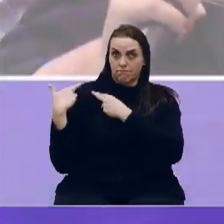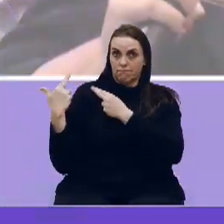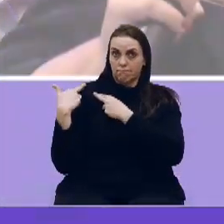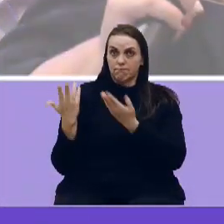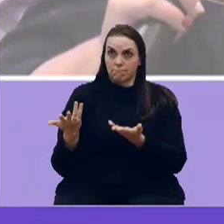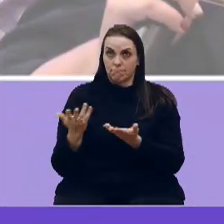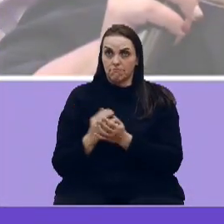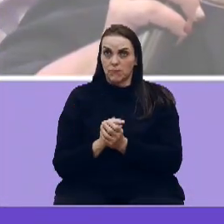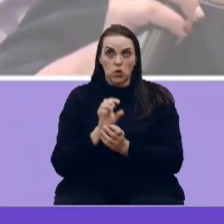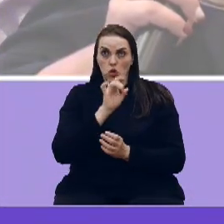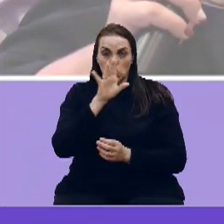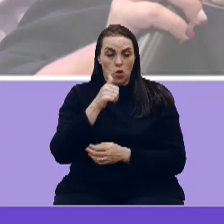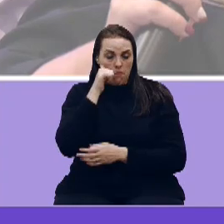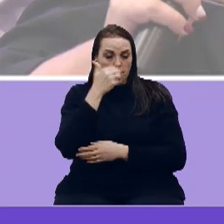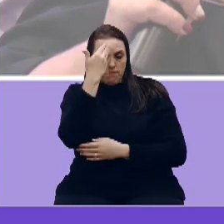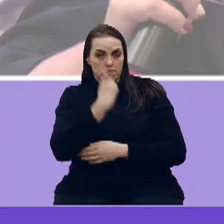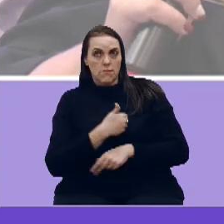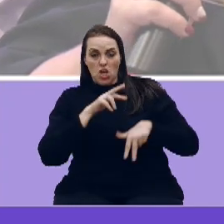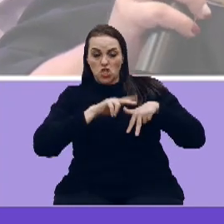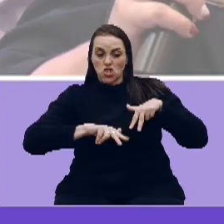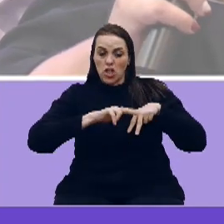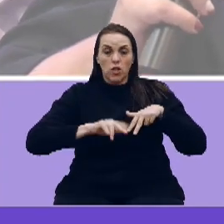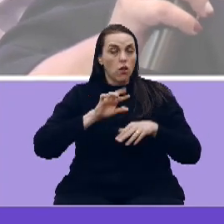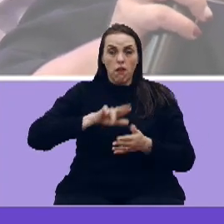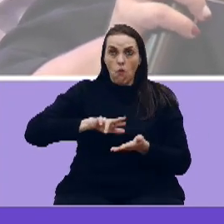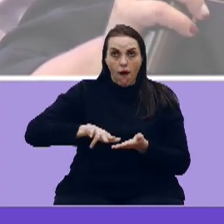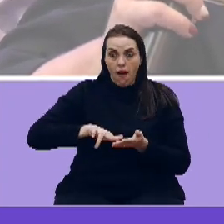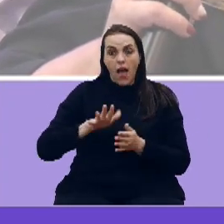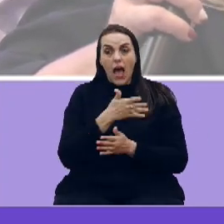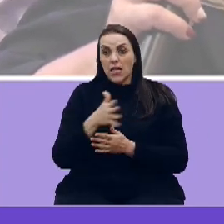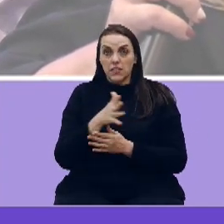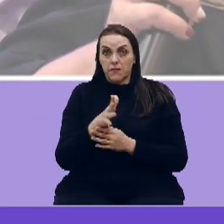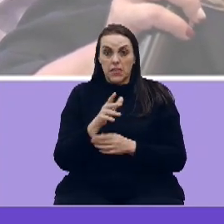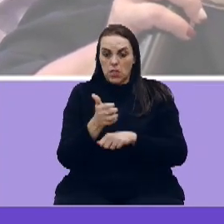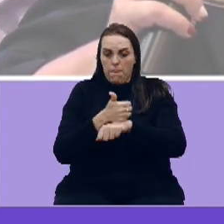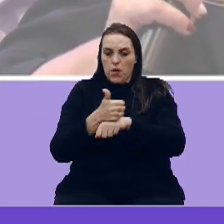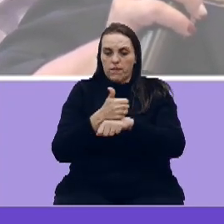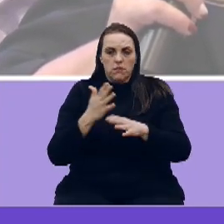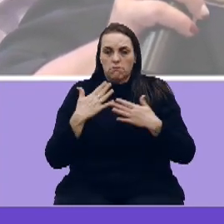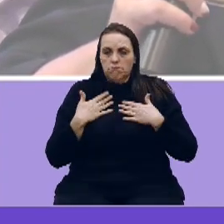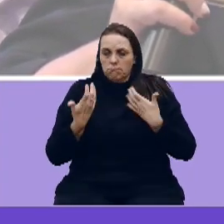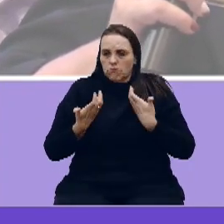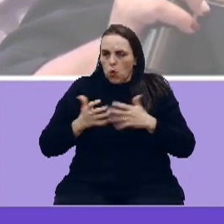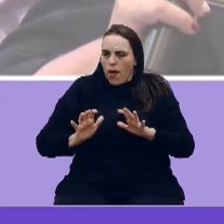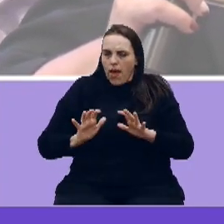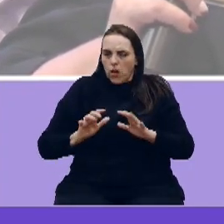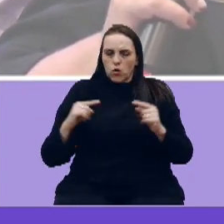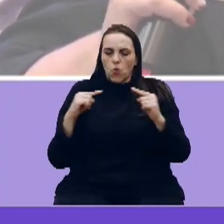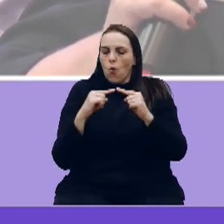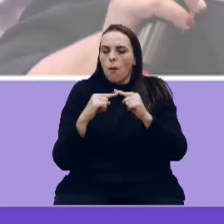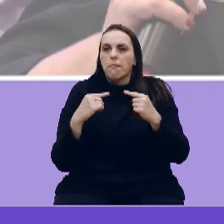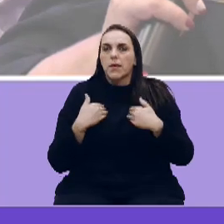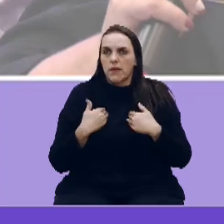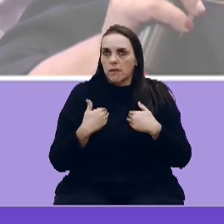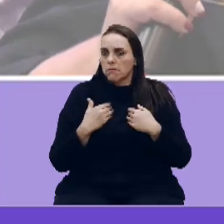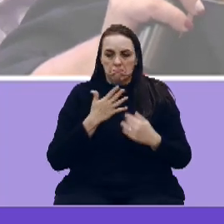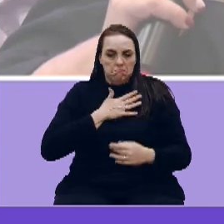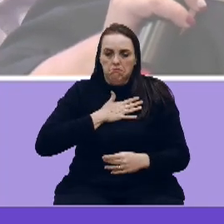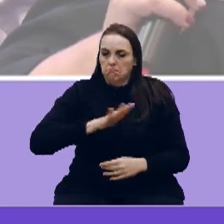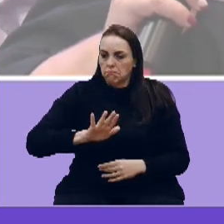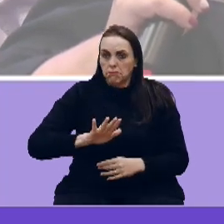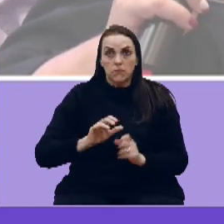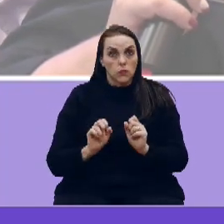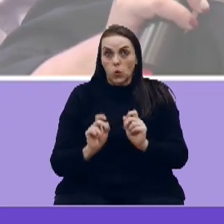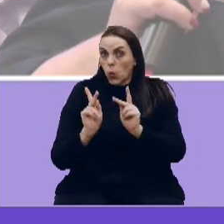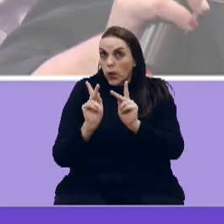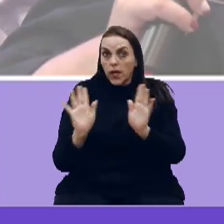ser mulher, é por questão de gênero, a questão de dizer a pessoa não é para aquilo, pois né? Não serve para aquilo, né? Isso. Então, não adianta ou não gosta, a pessoa querer